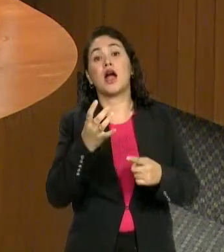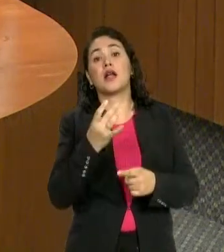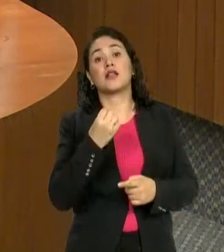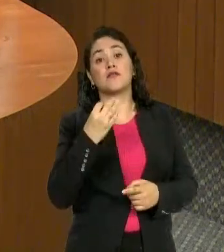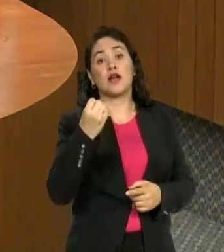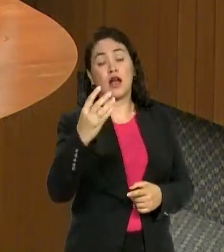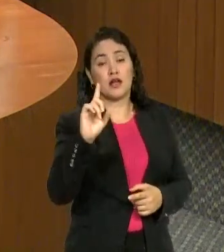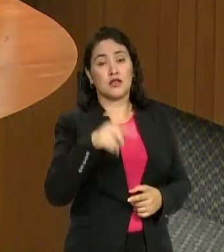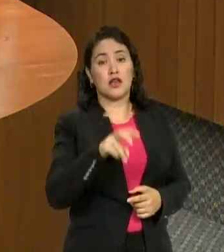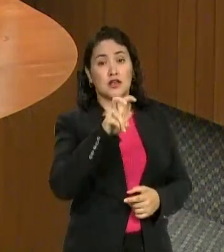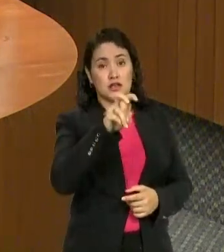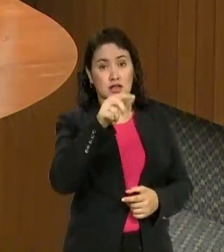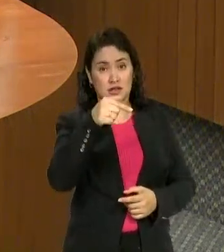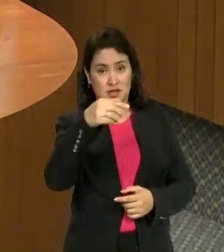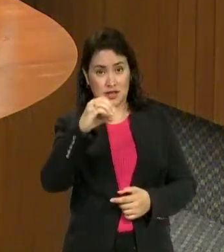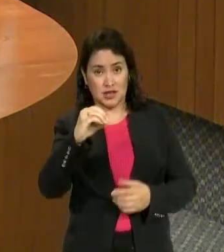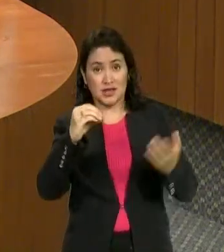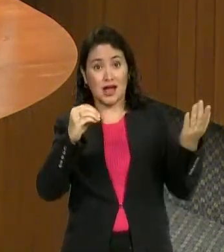2.114.